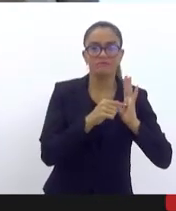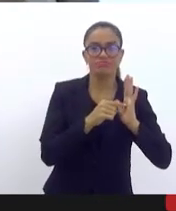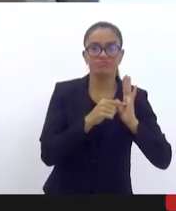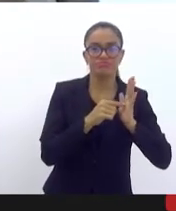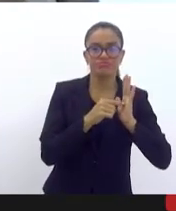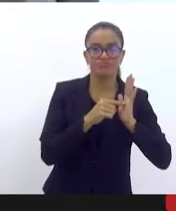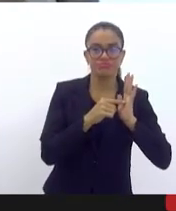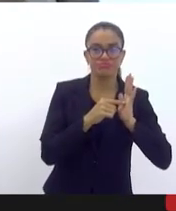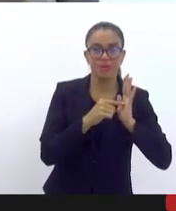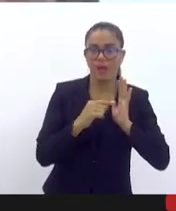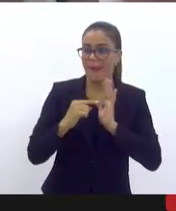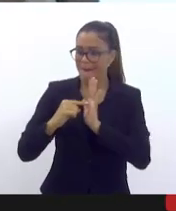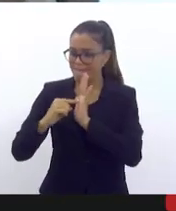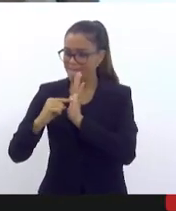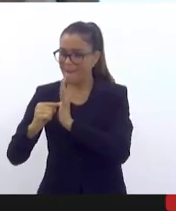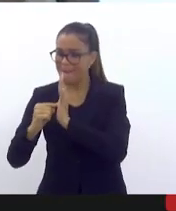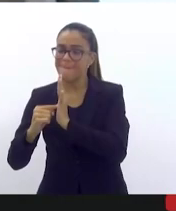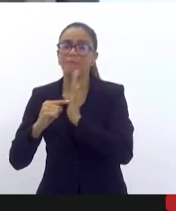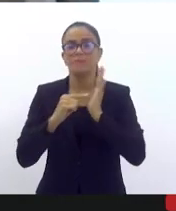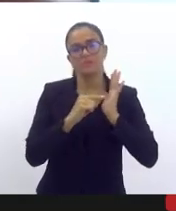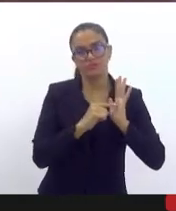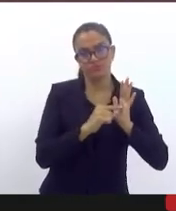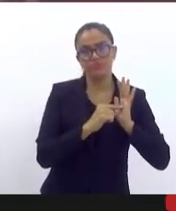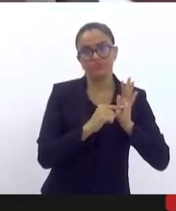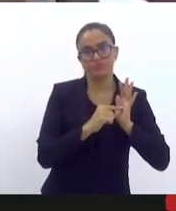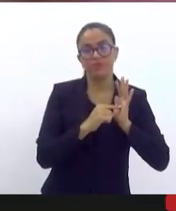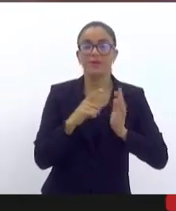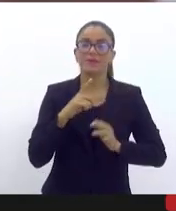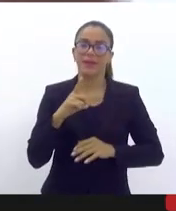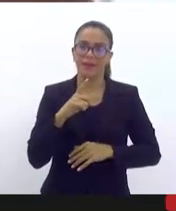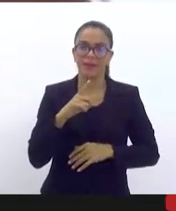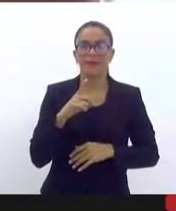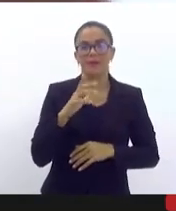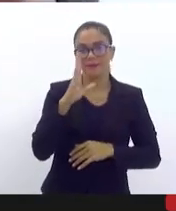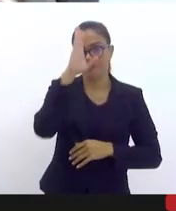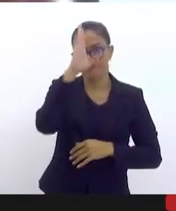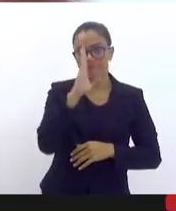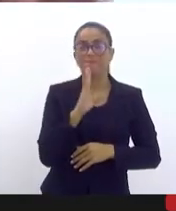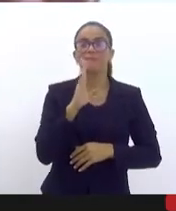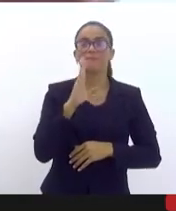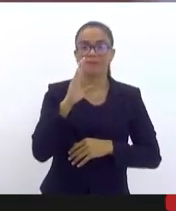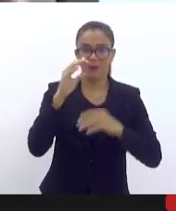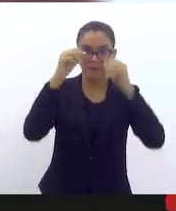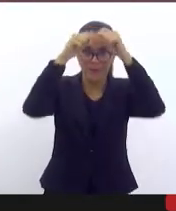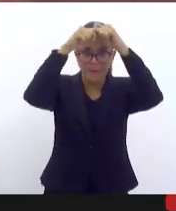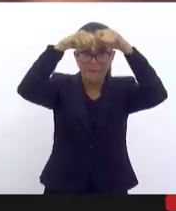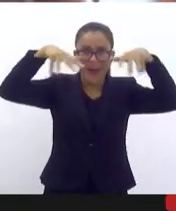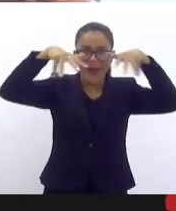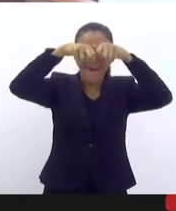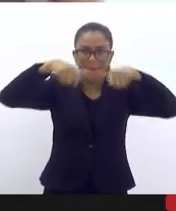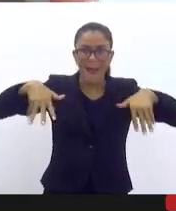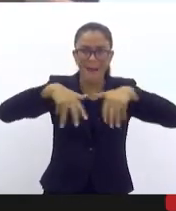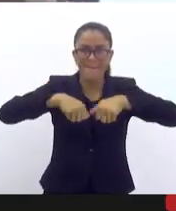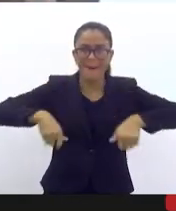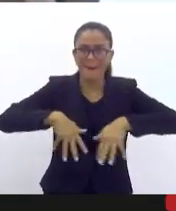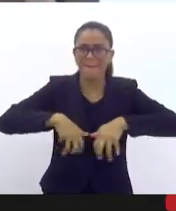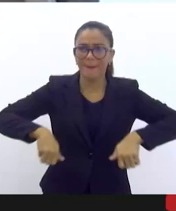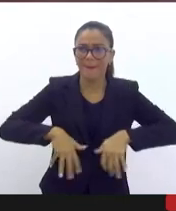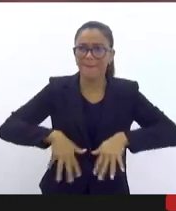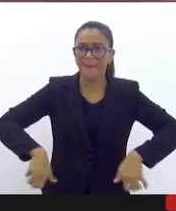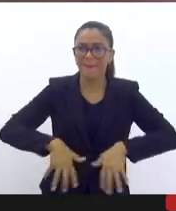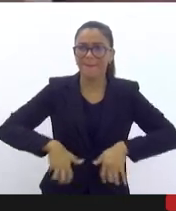então É como se eu tivesse o sistema do nosso corpo né o circuito deles estão muito bem determinados